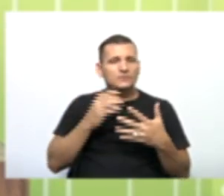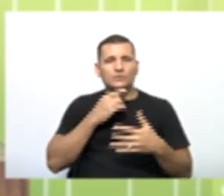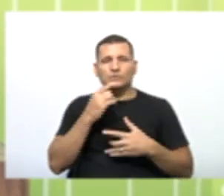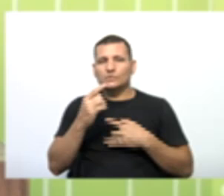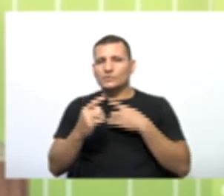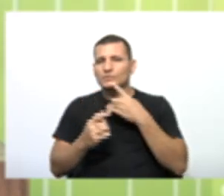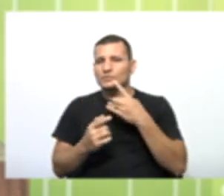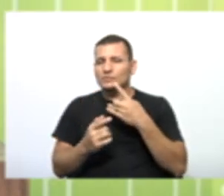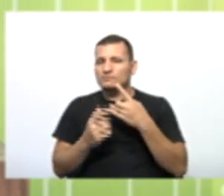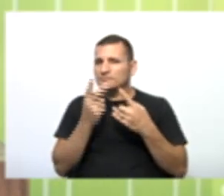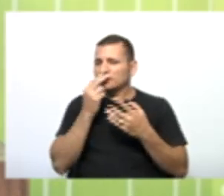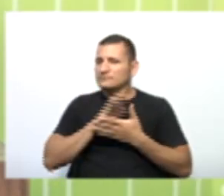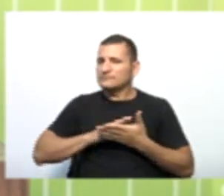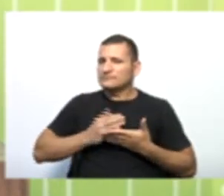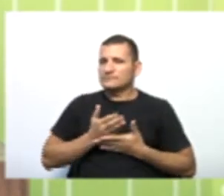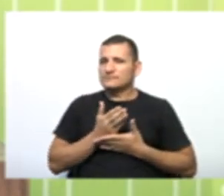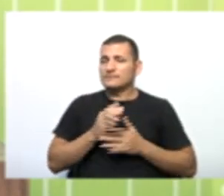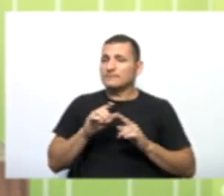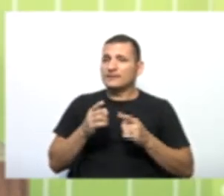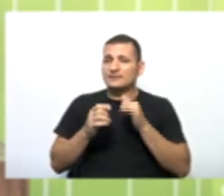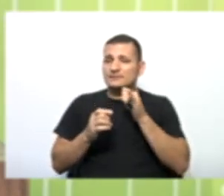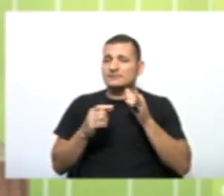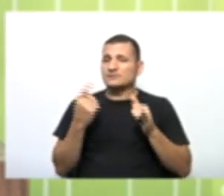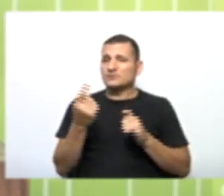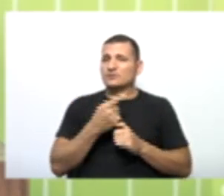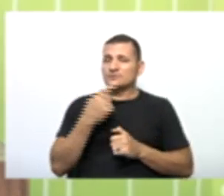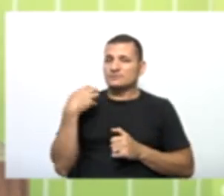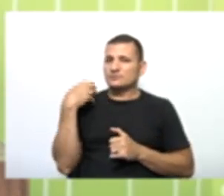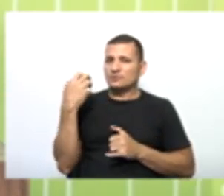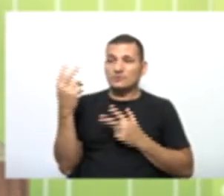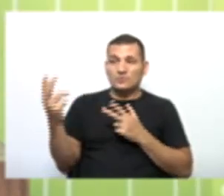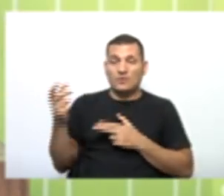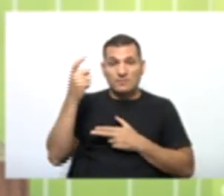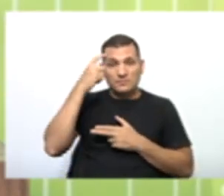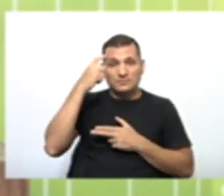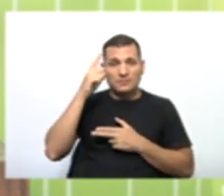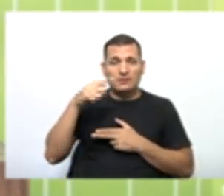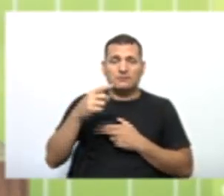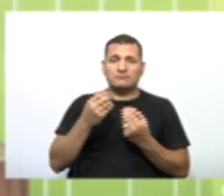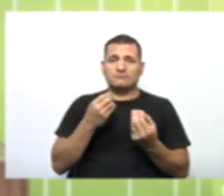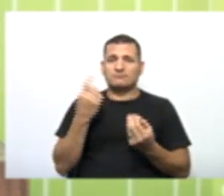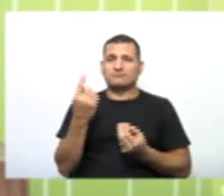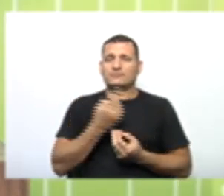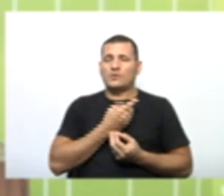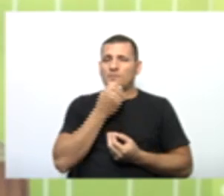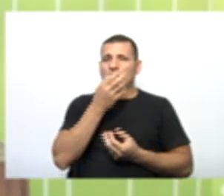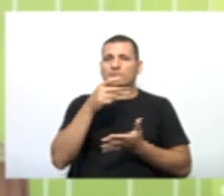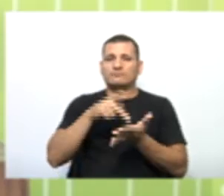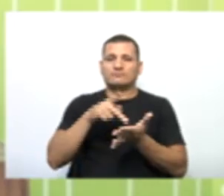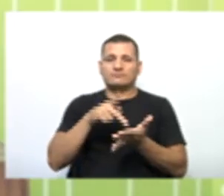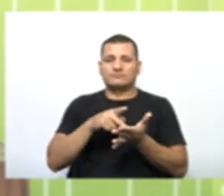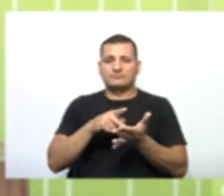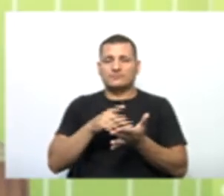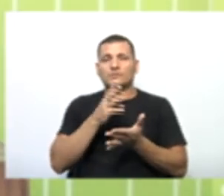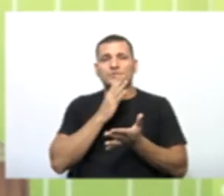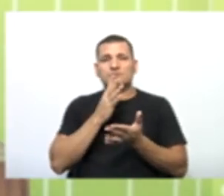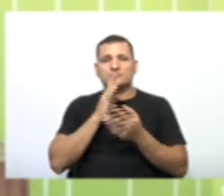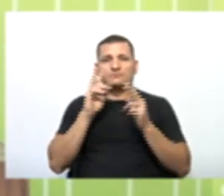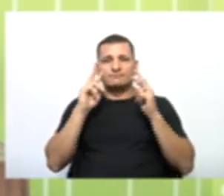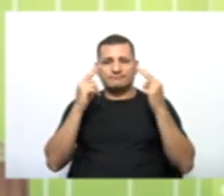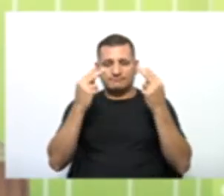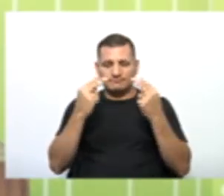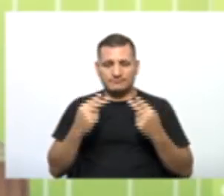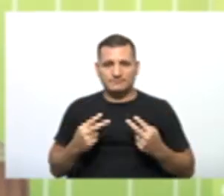incomoda. Mas, se a gente for pensar como Sócrates, esse é o único meio de nós sermos bons de verdade, conhecendo a nós